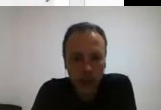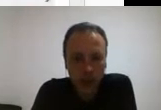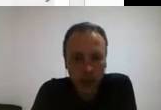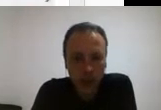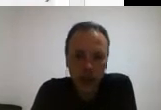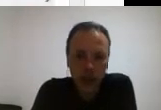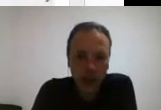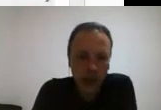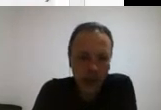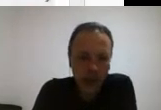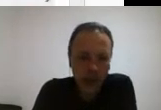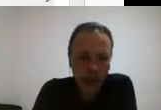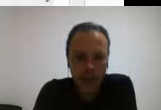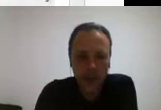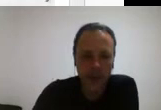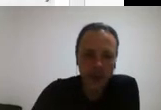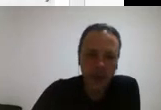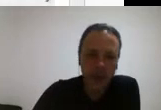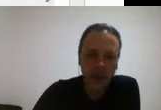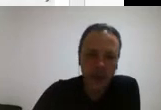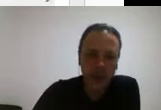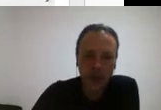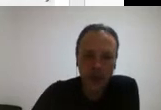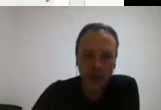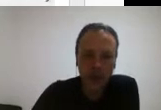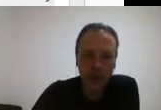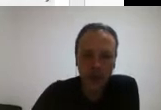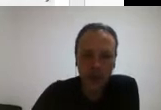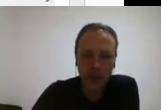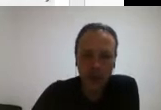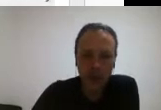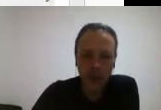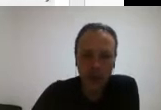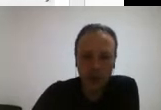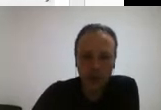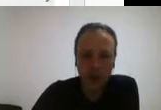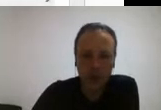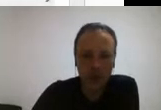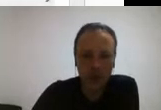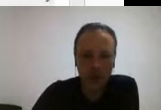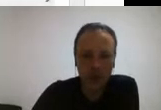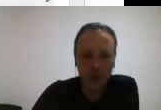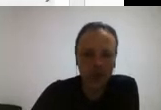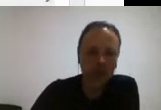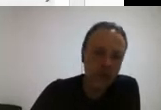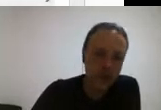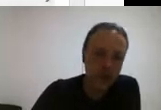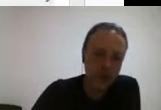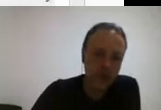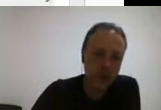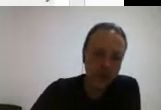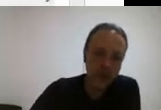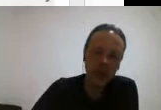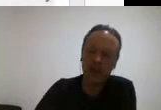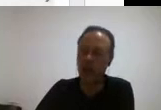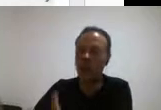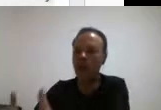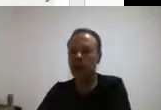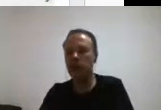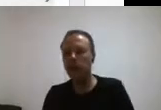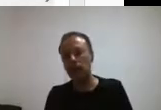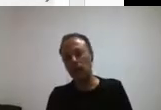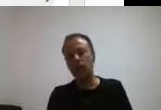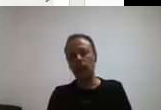dados. Na sequência, ele vai ser gerado, olha só aqui, ó, o projeto lógico e físico, que aí é